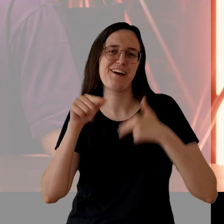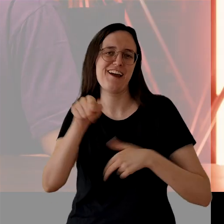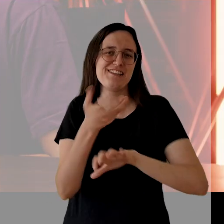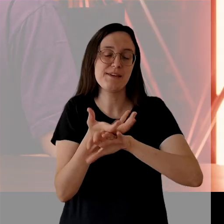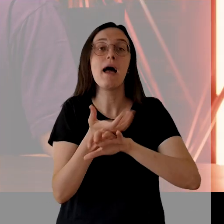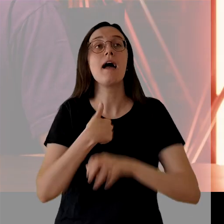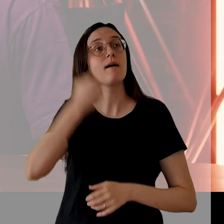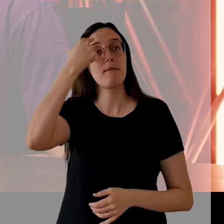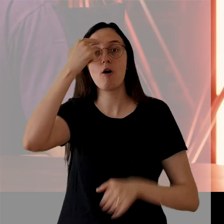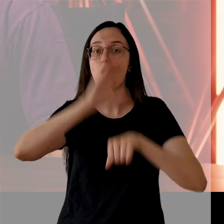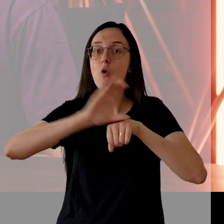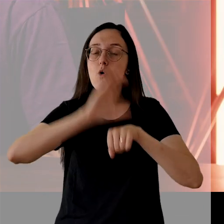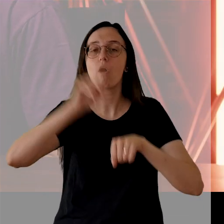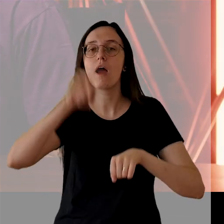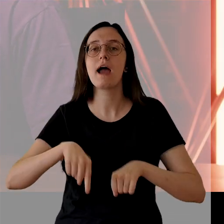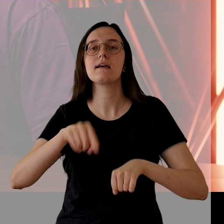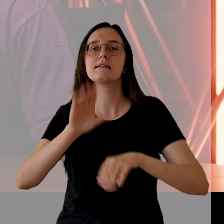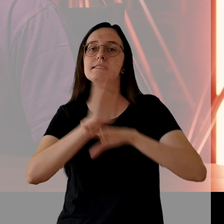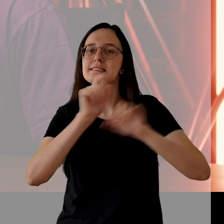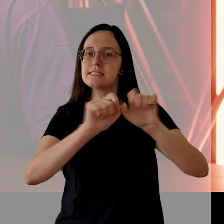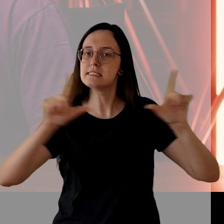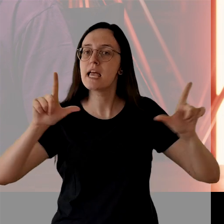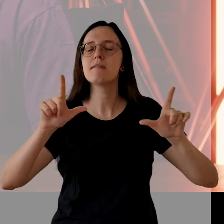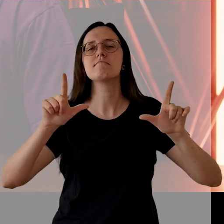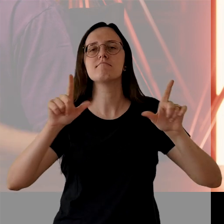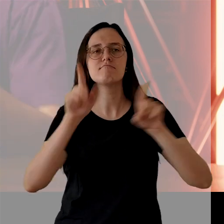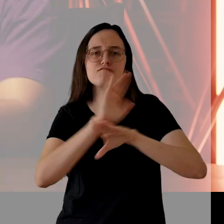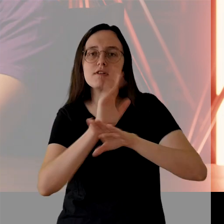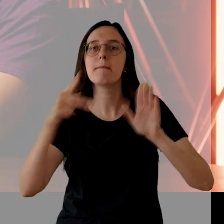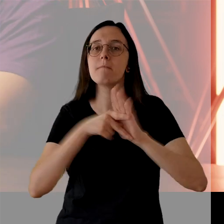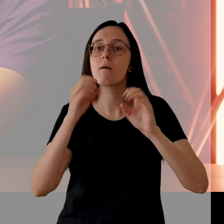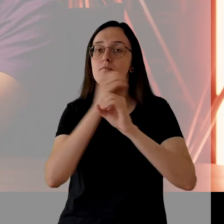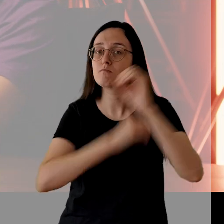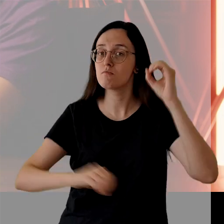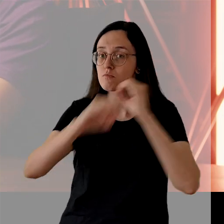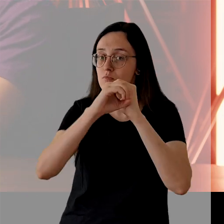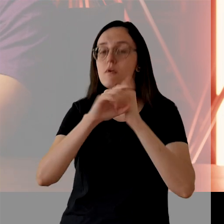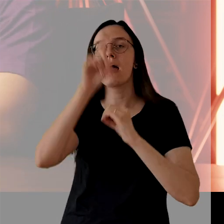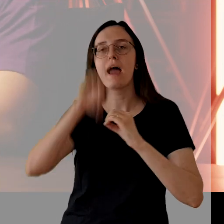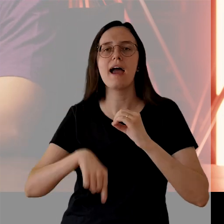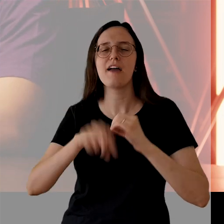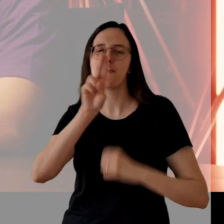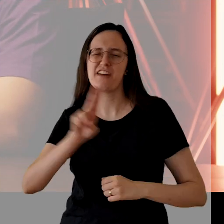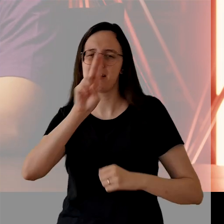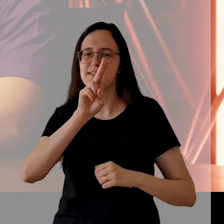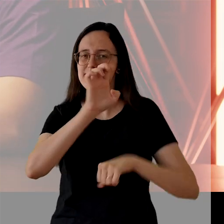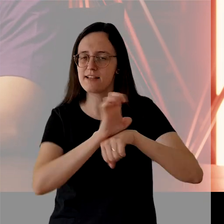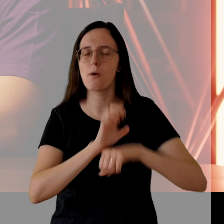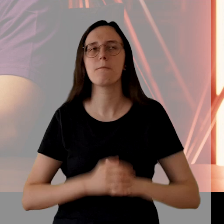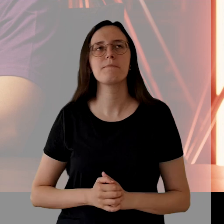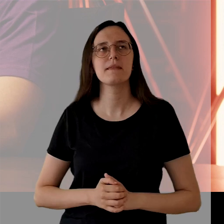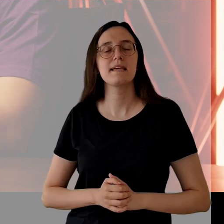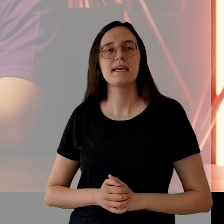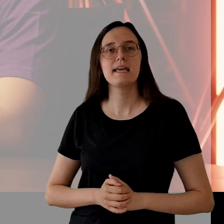o curso de cinema e vídeo da Unespar, aqui no Paraná, né? Da Universidade Estadual. E